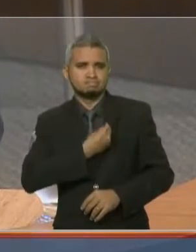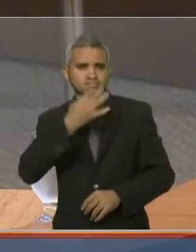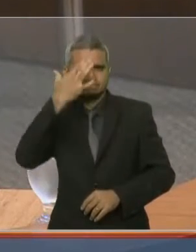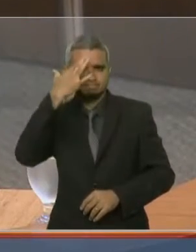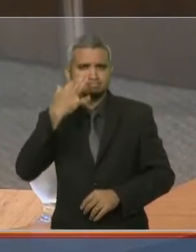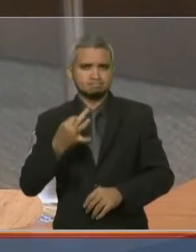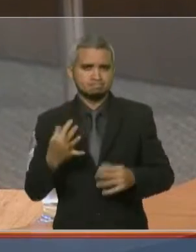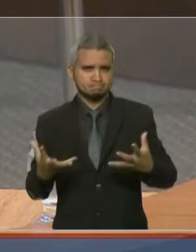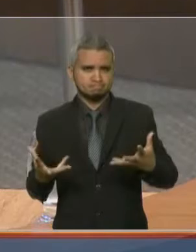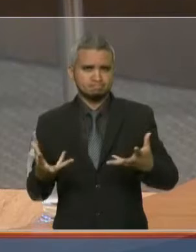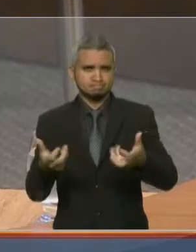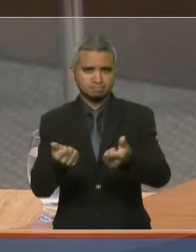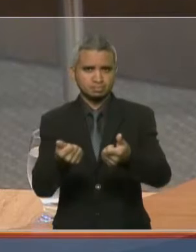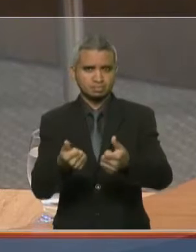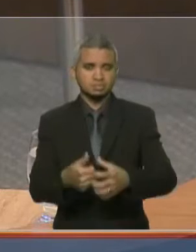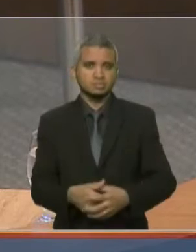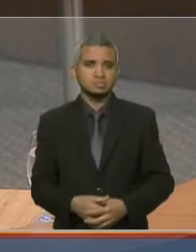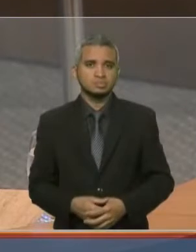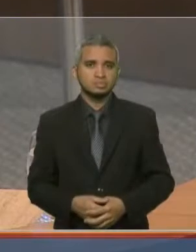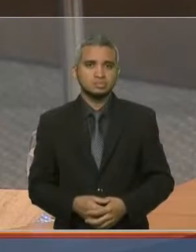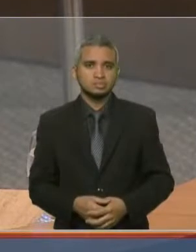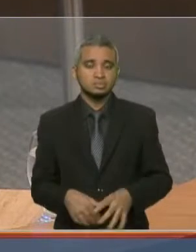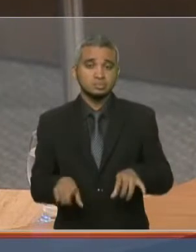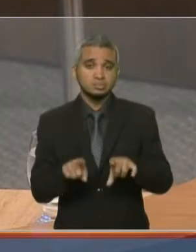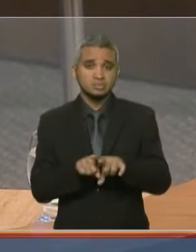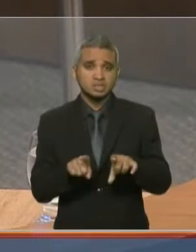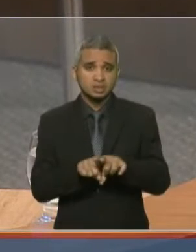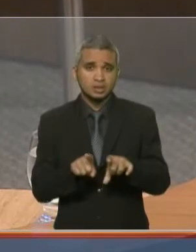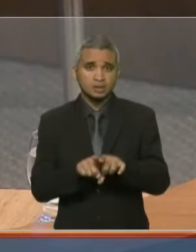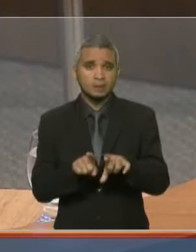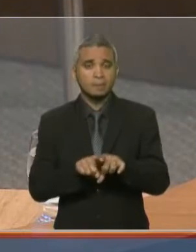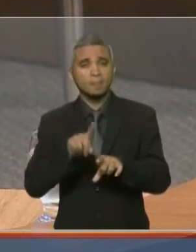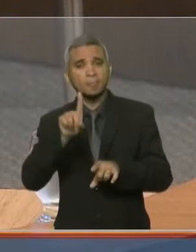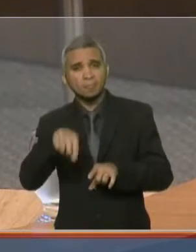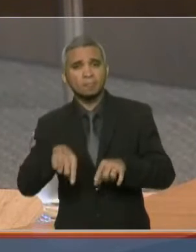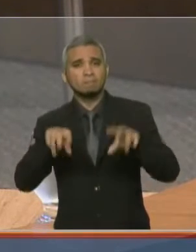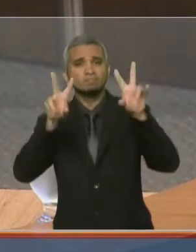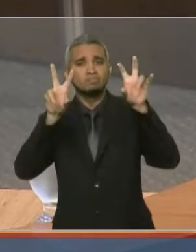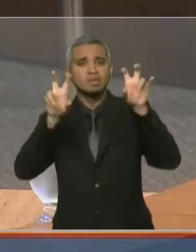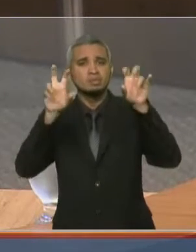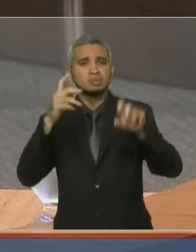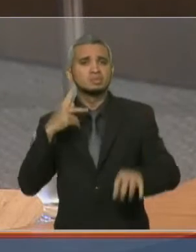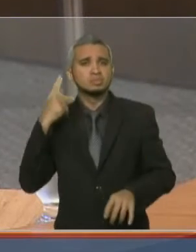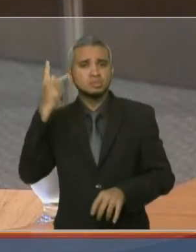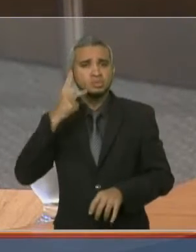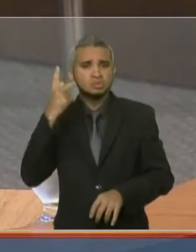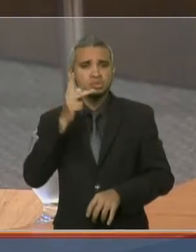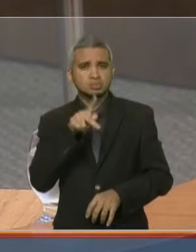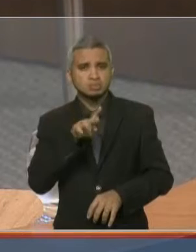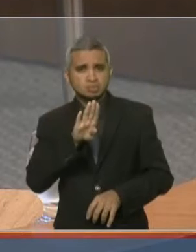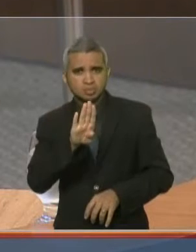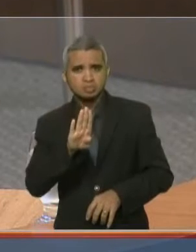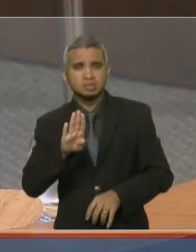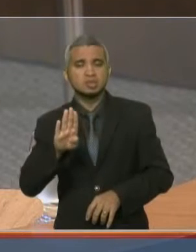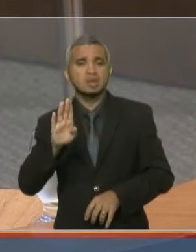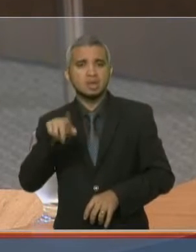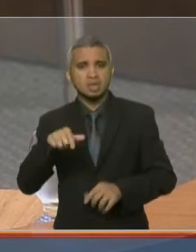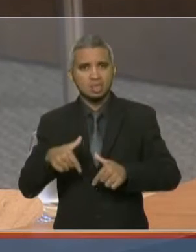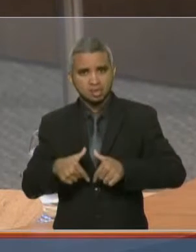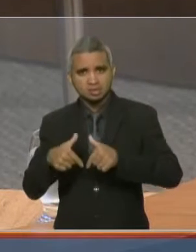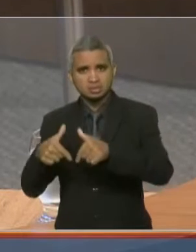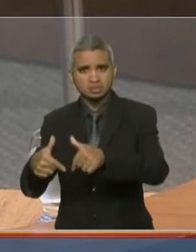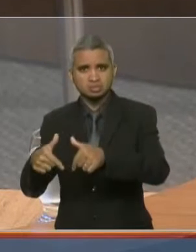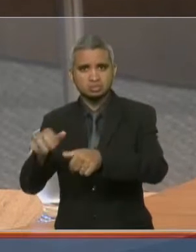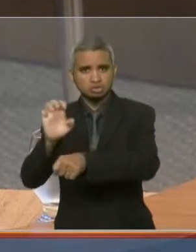para as necessidades e problemas da nossa sociedade, e que não são poucos. É a ação do